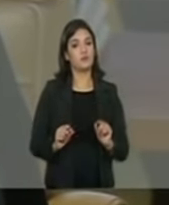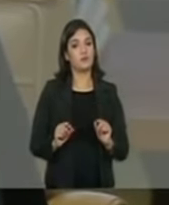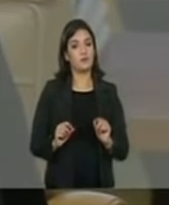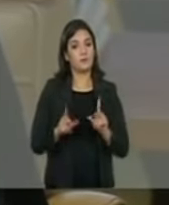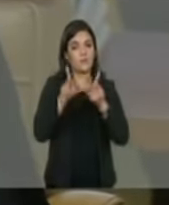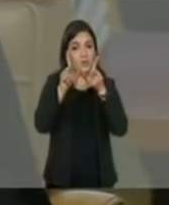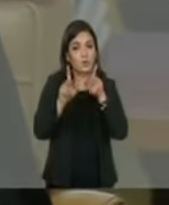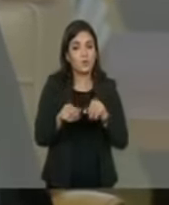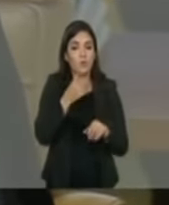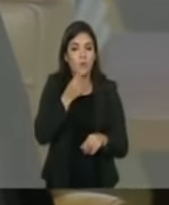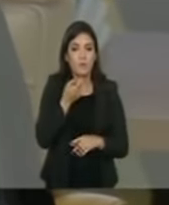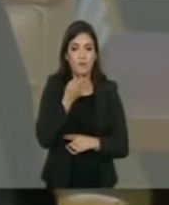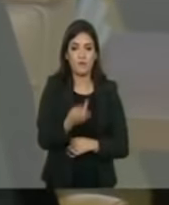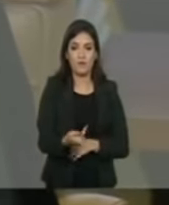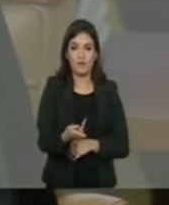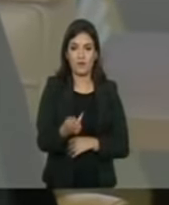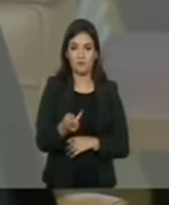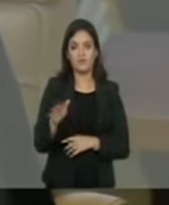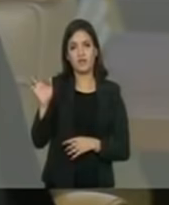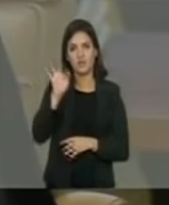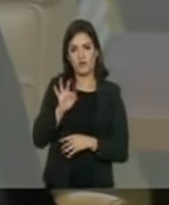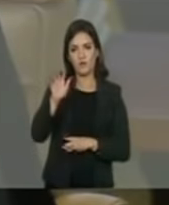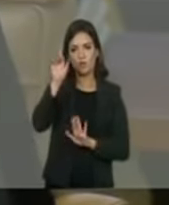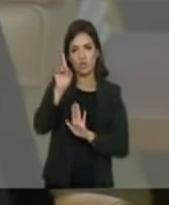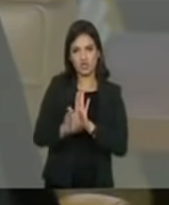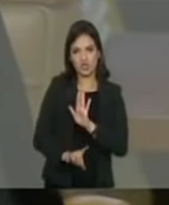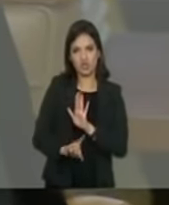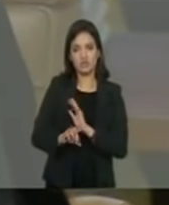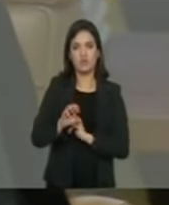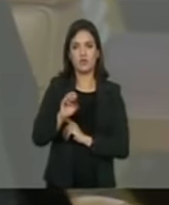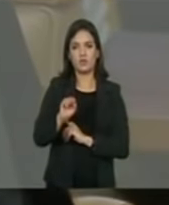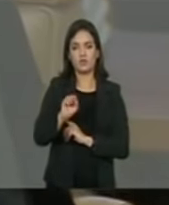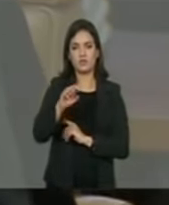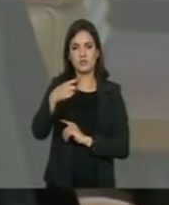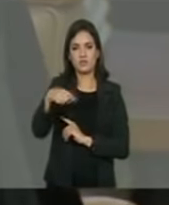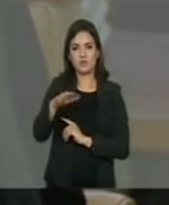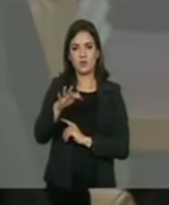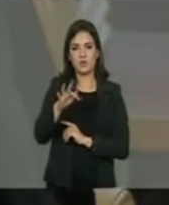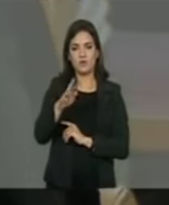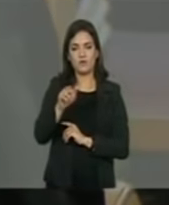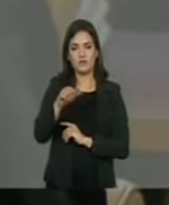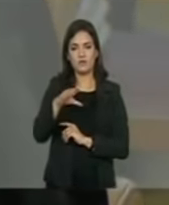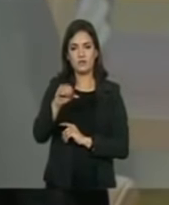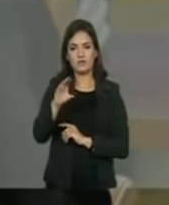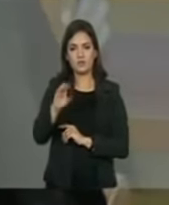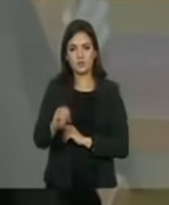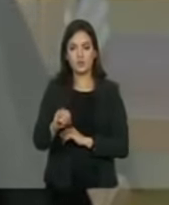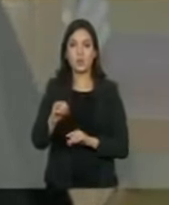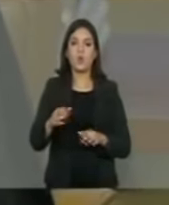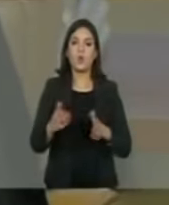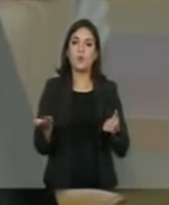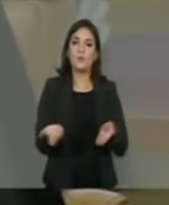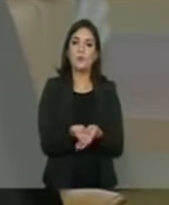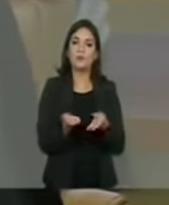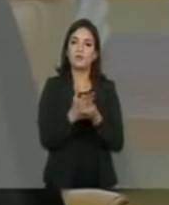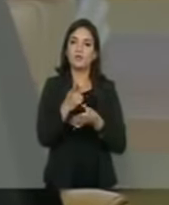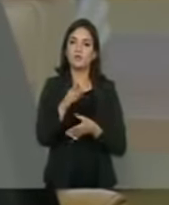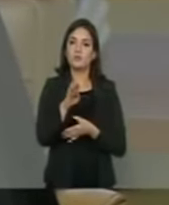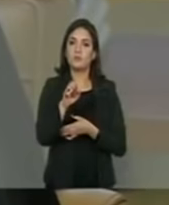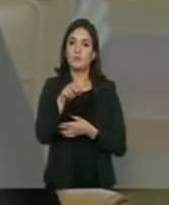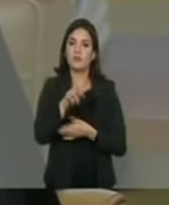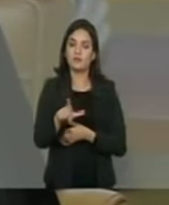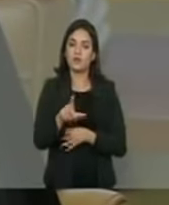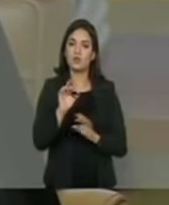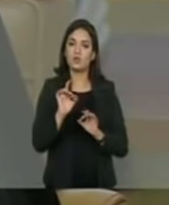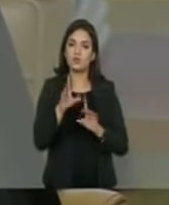aquele mestre da faculdade de direito do largo são francisco que o processo penal só pode ser concebido e assim